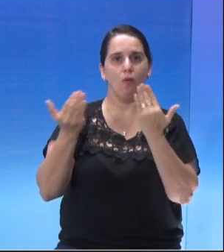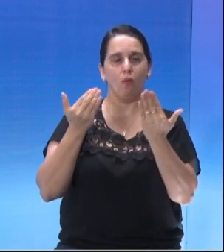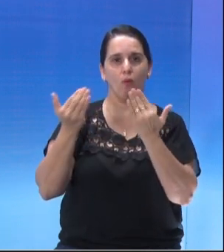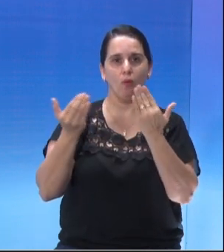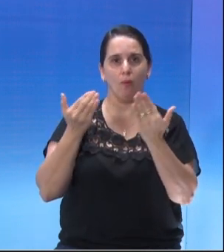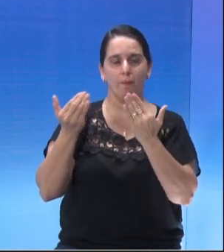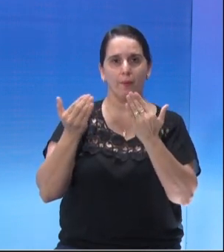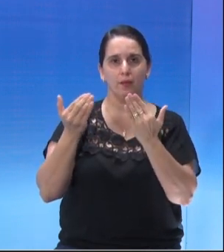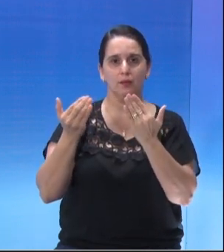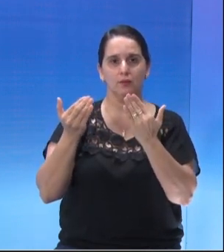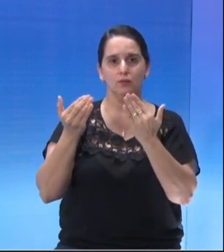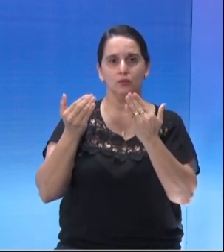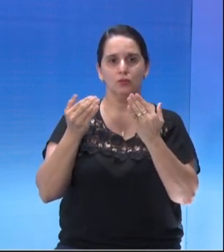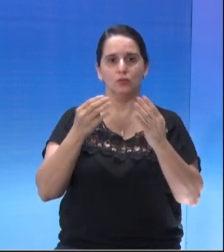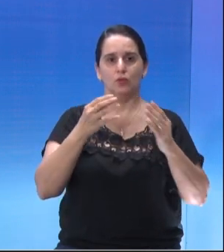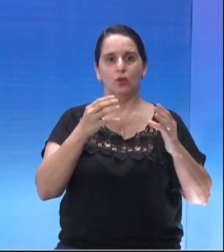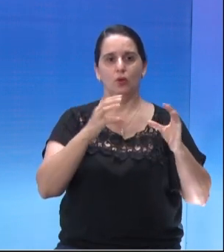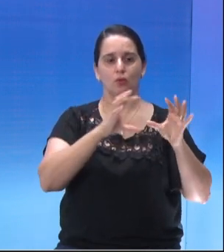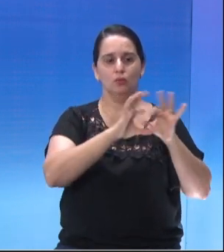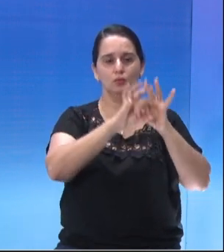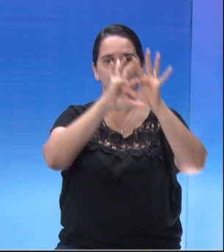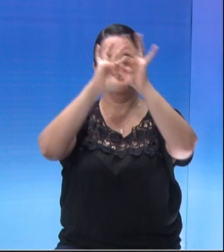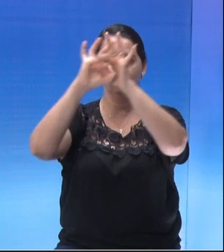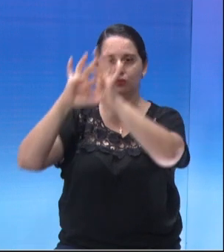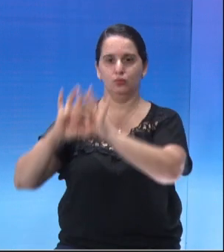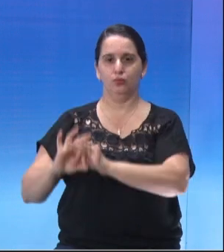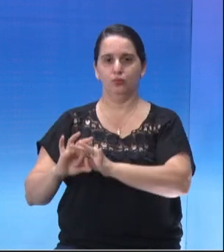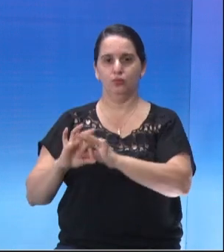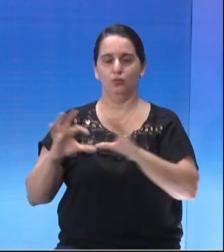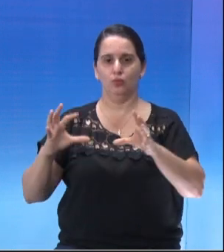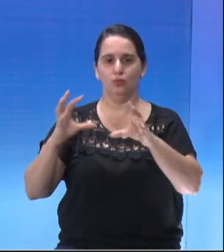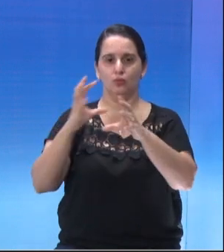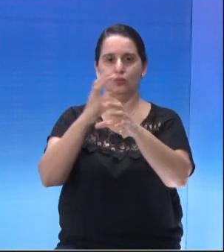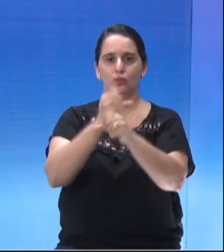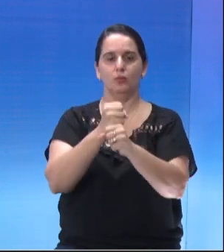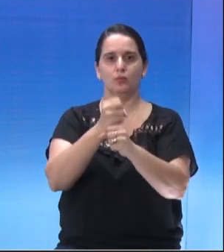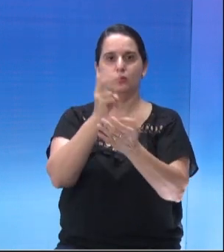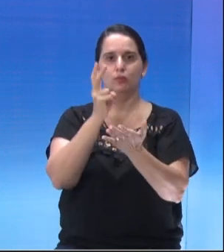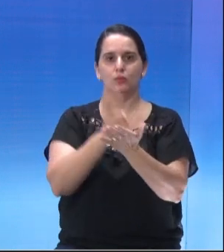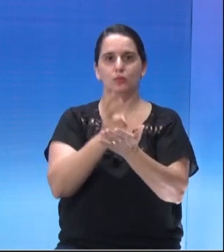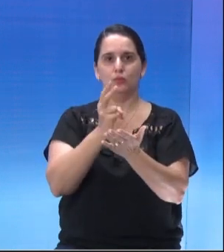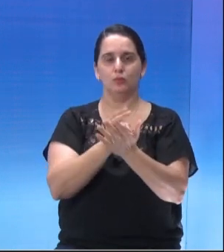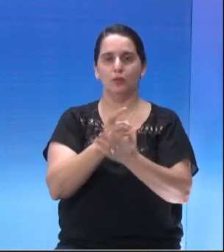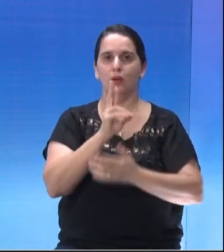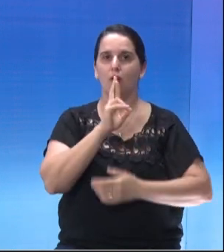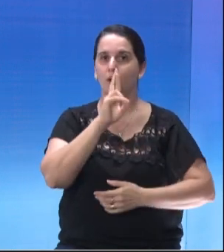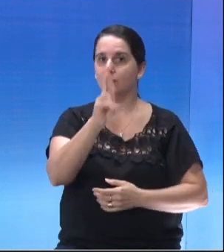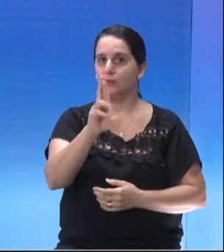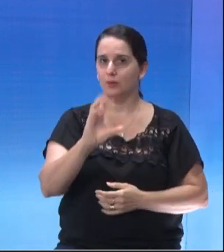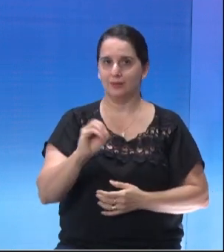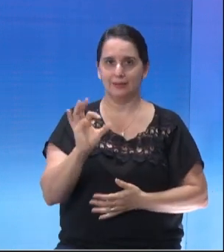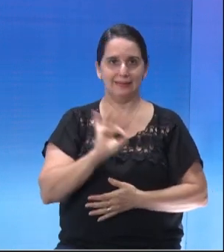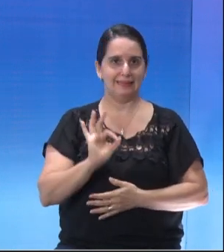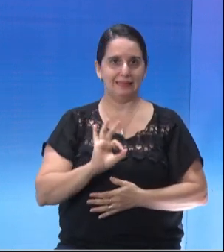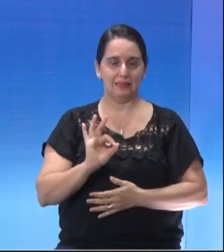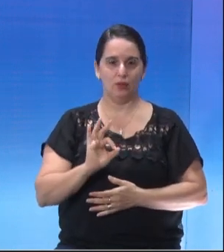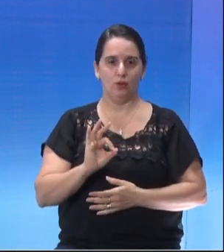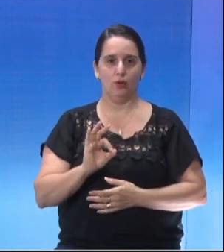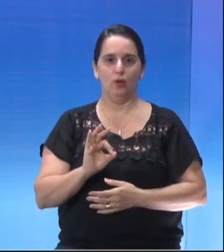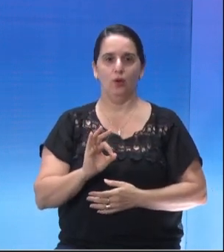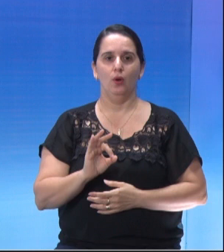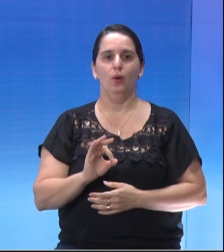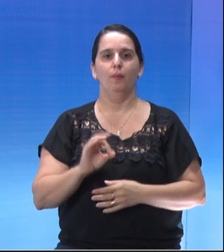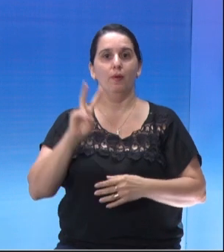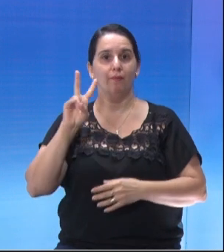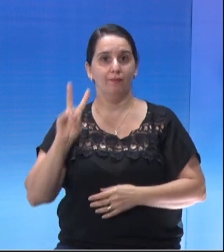Ao analisarmos esses vetores formados, nós observamos que a somatória dos mesmos não resulta em zero, ou